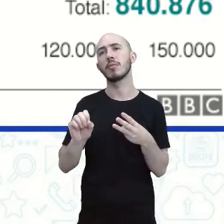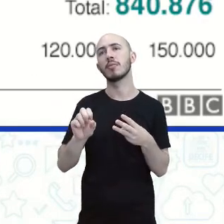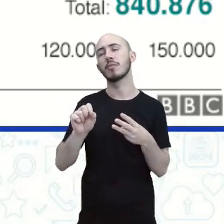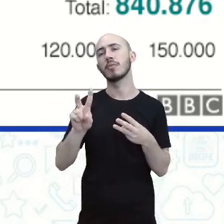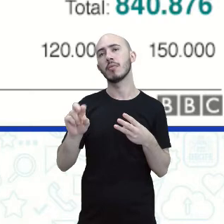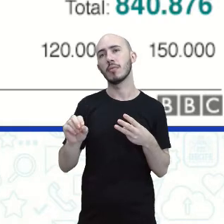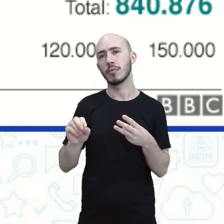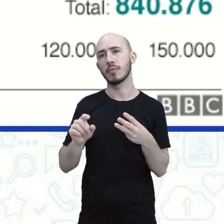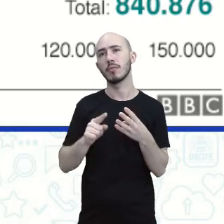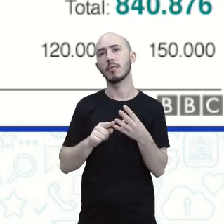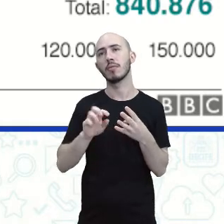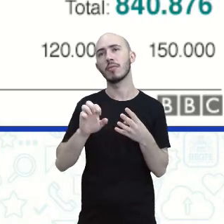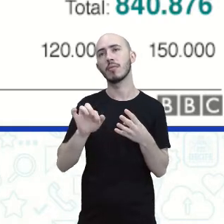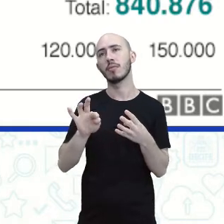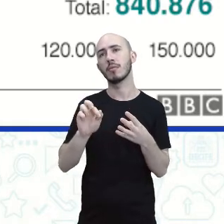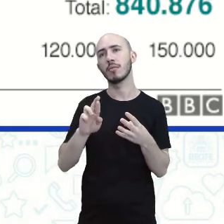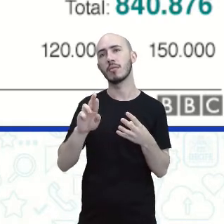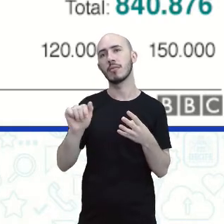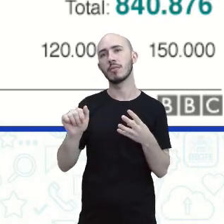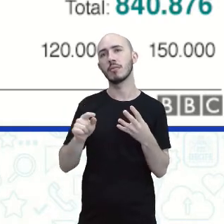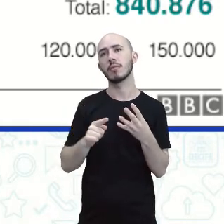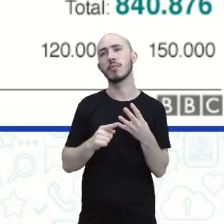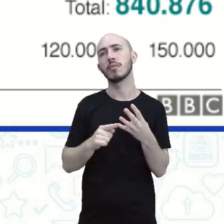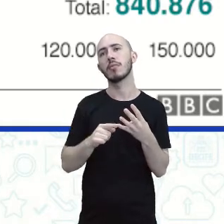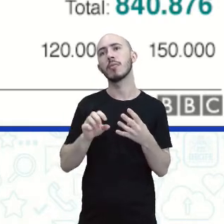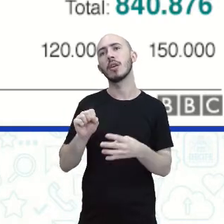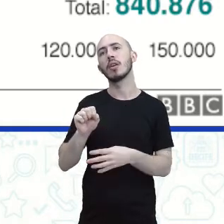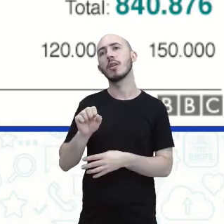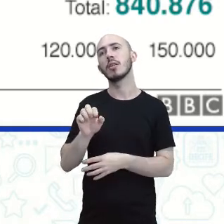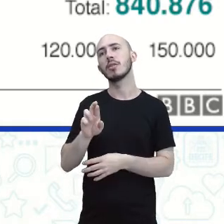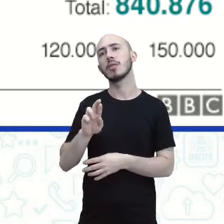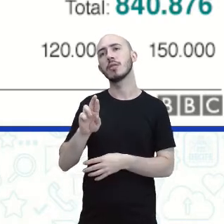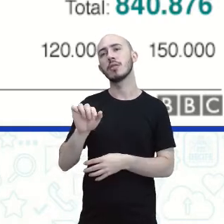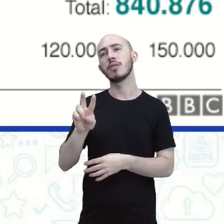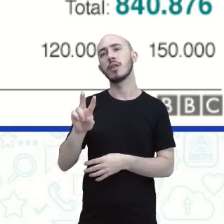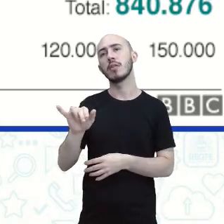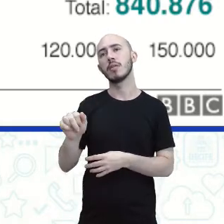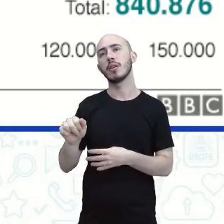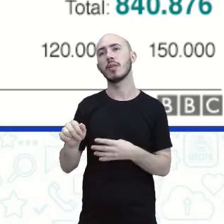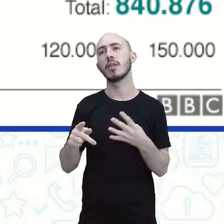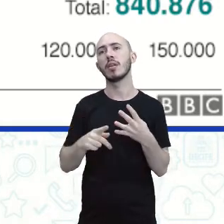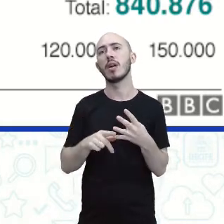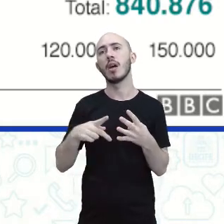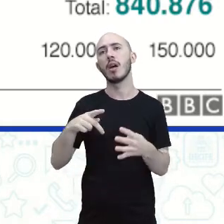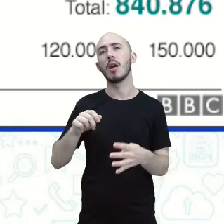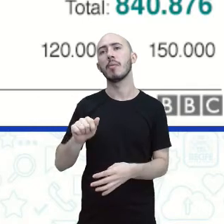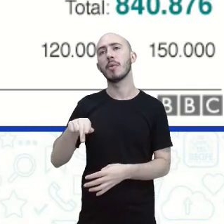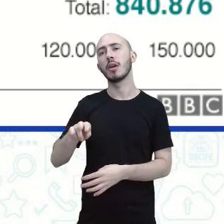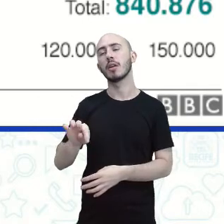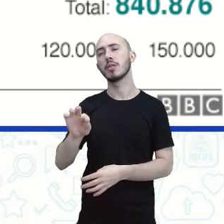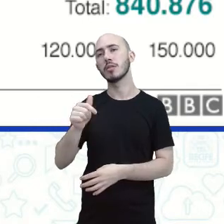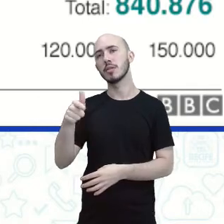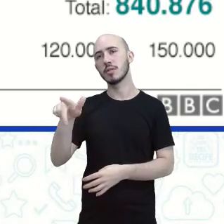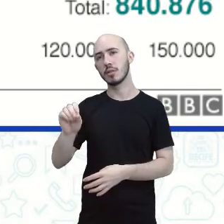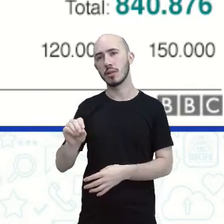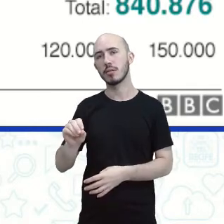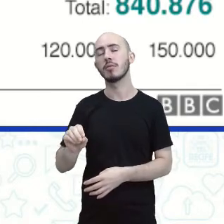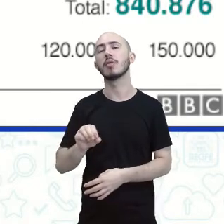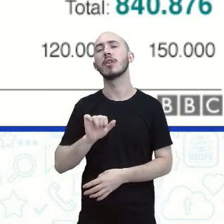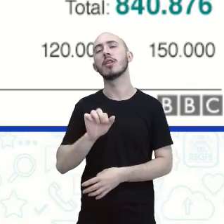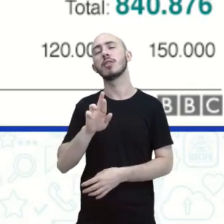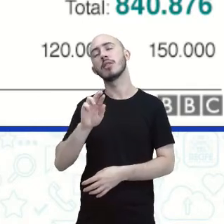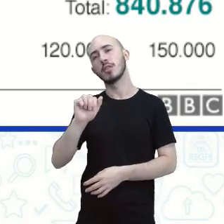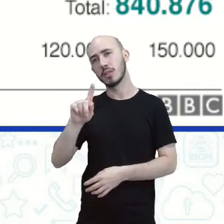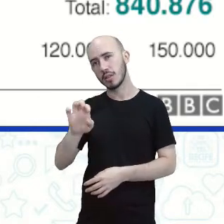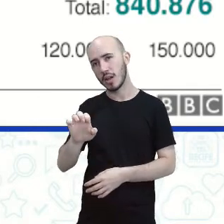Kosovo, né? Eritreia, Sérvia, Paquistão, Iraque, Kosovo, Irã, Nigéria, né? Rússia. Como? Kosovo, né? Kosovo. Eu pronuncio assim, né?